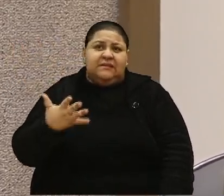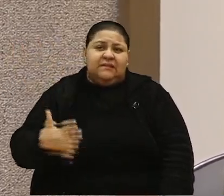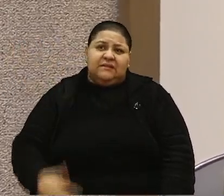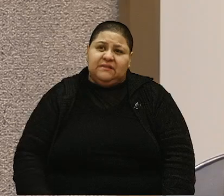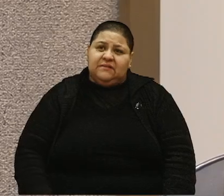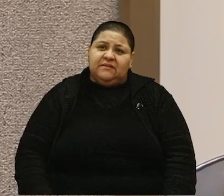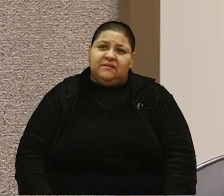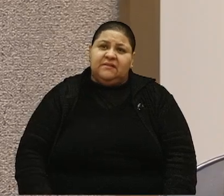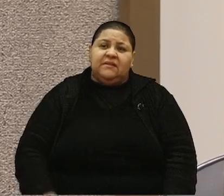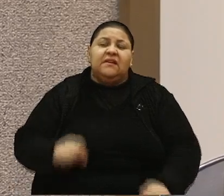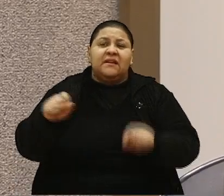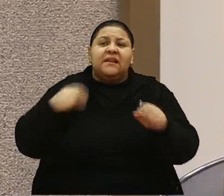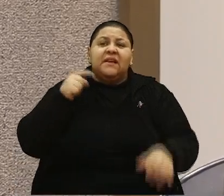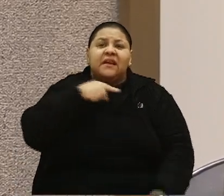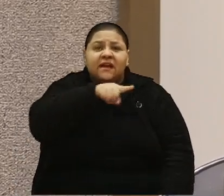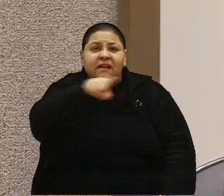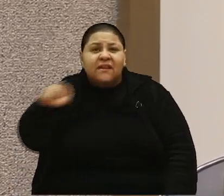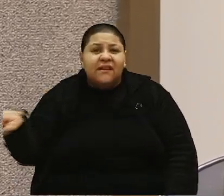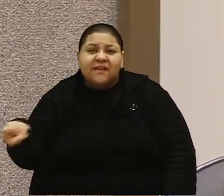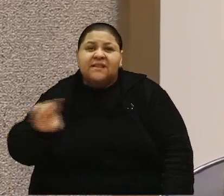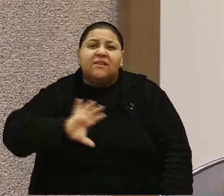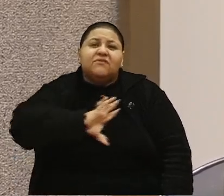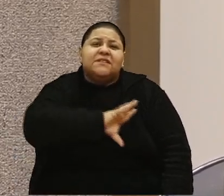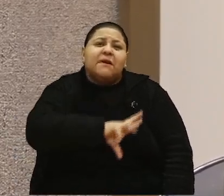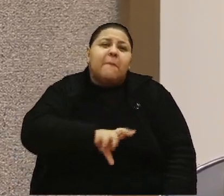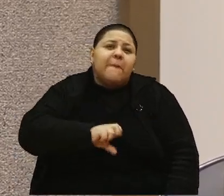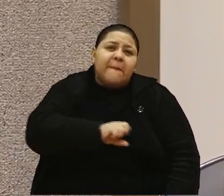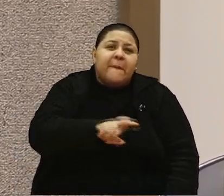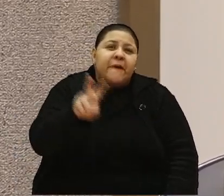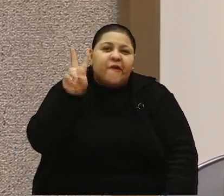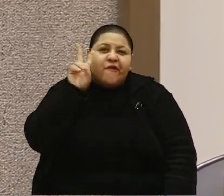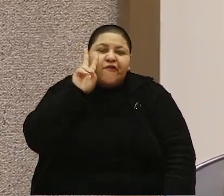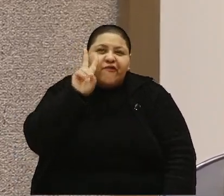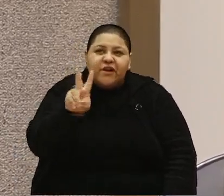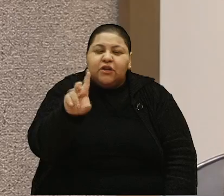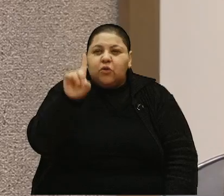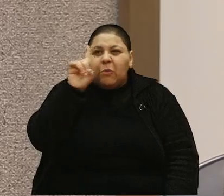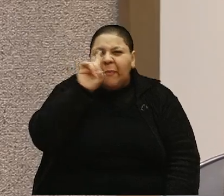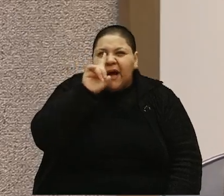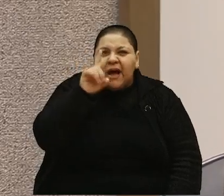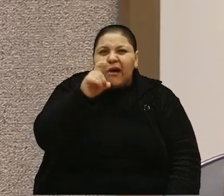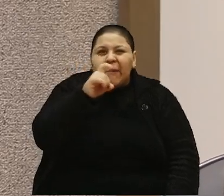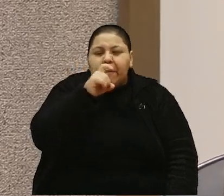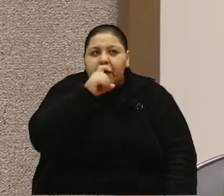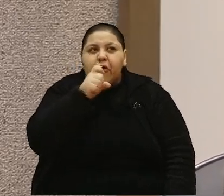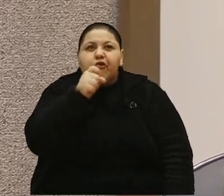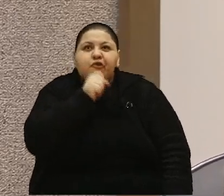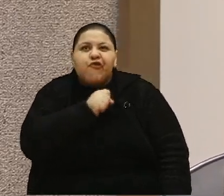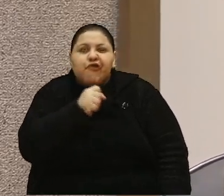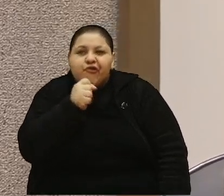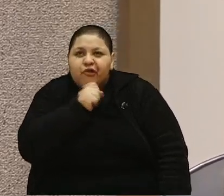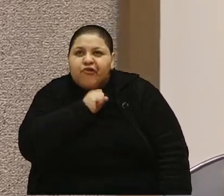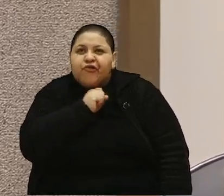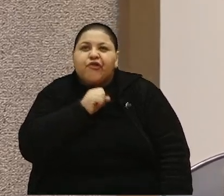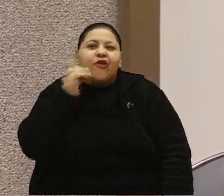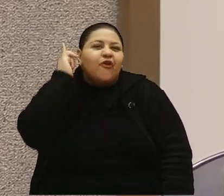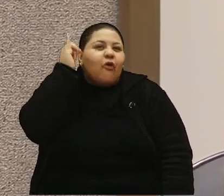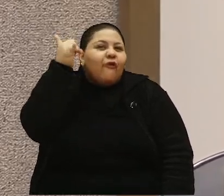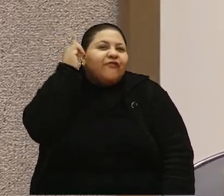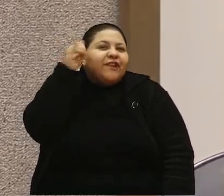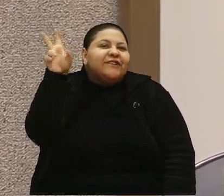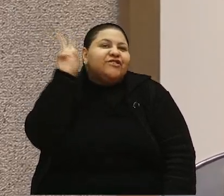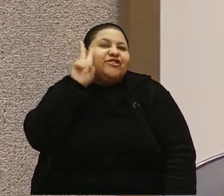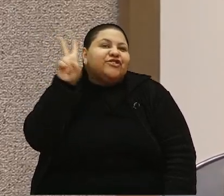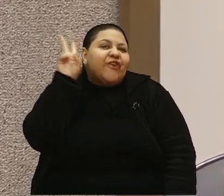fantástica. Quem de nós não se apaixona vendo um pai, uma mãe, um avô, uma avó contando histórias